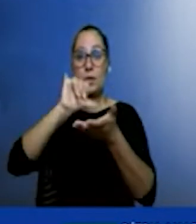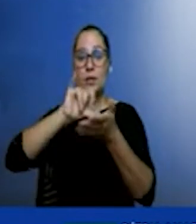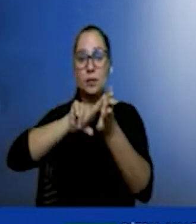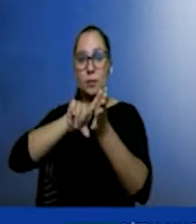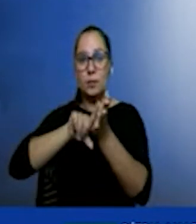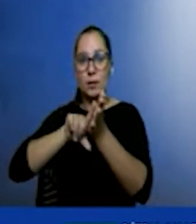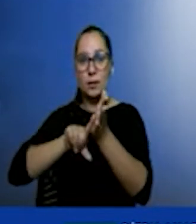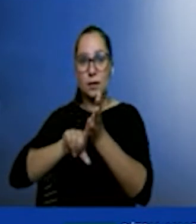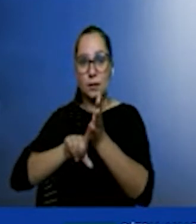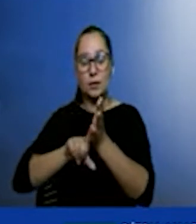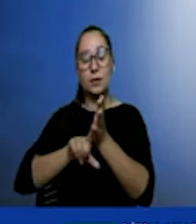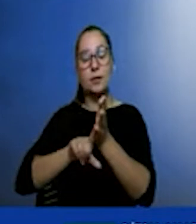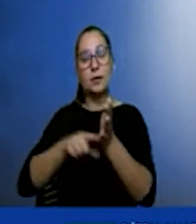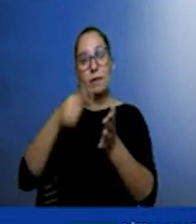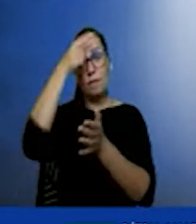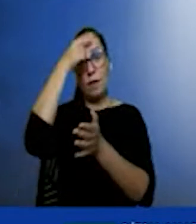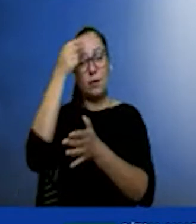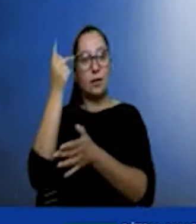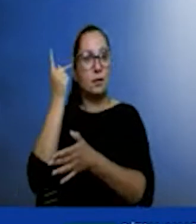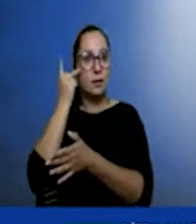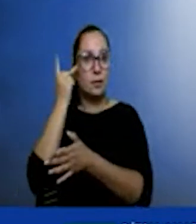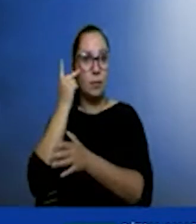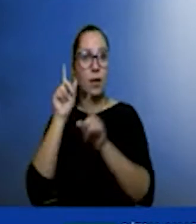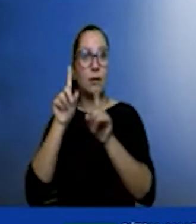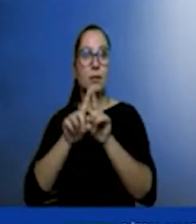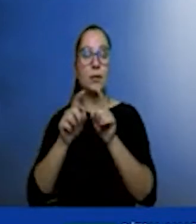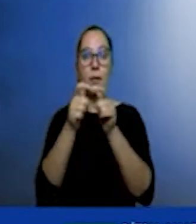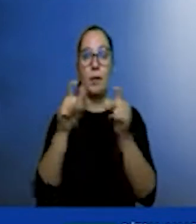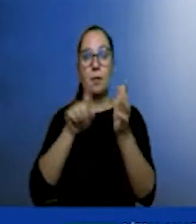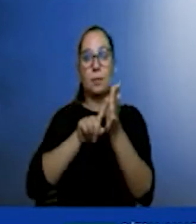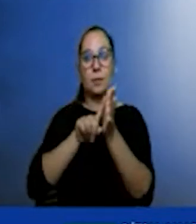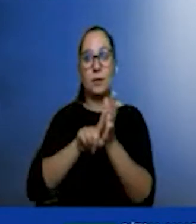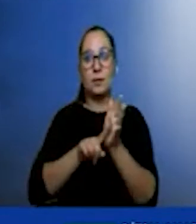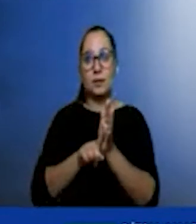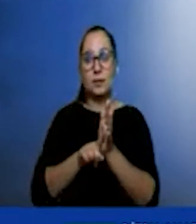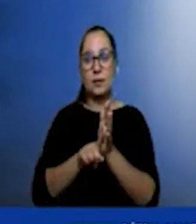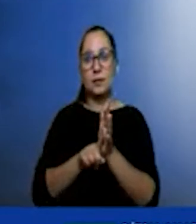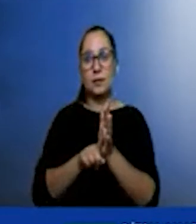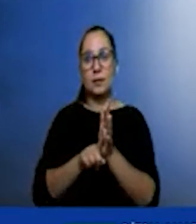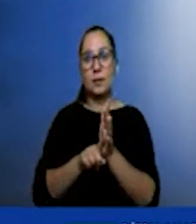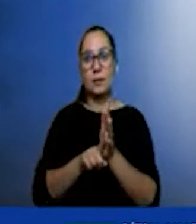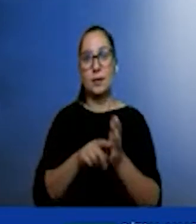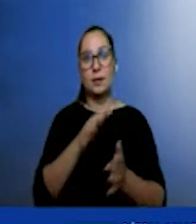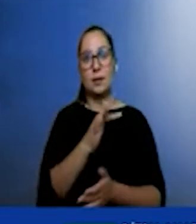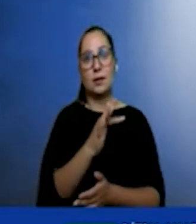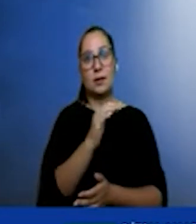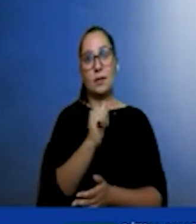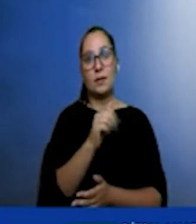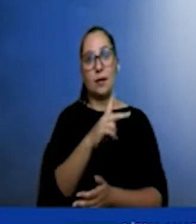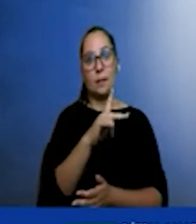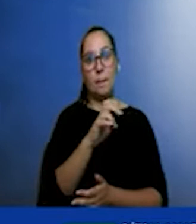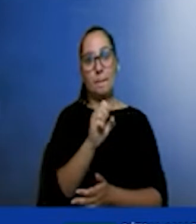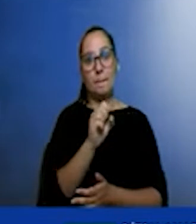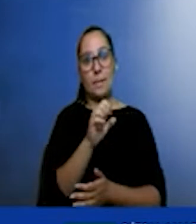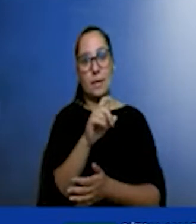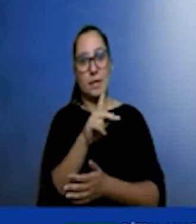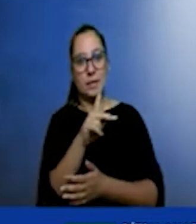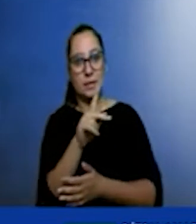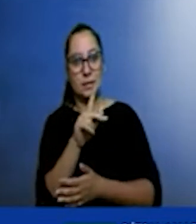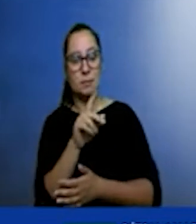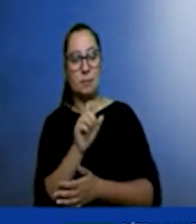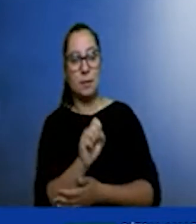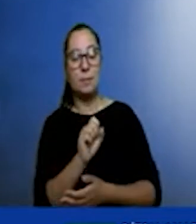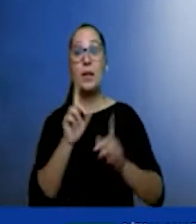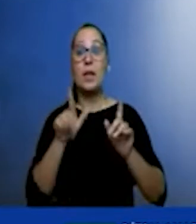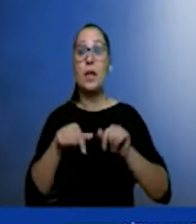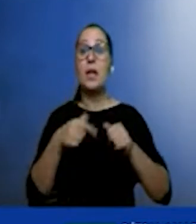São Paulo e um dos maiores centros com patrocínio da FAPESP, né? Então, o foco do centro é a questão